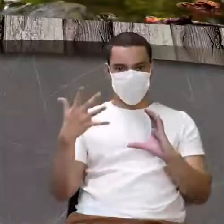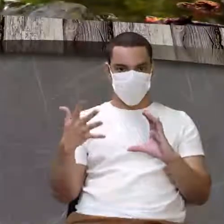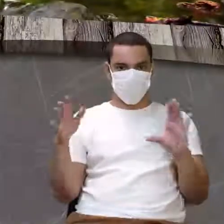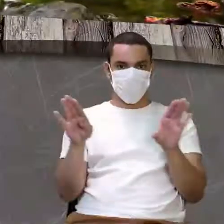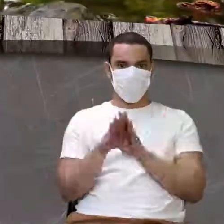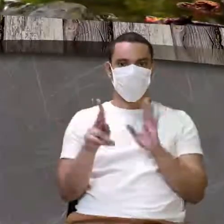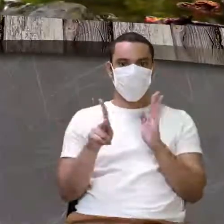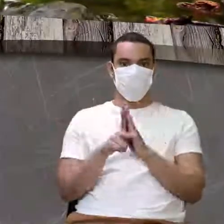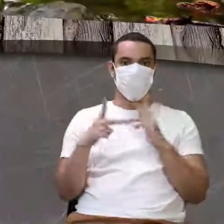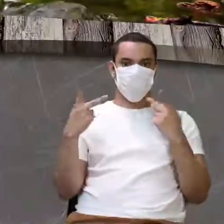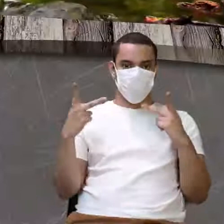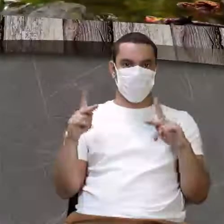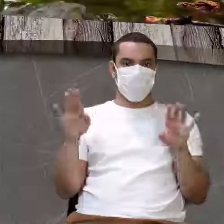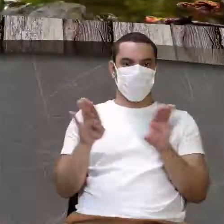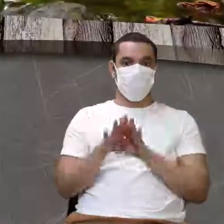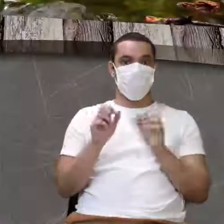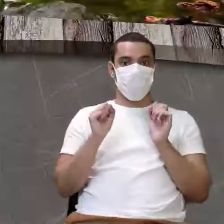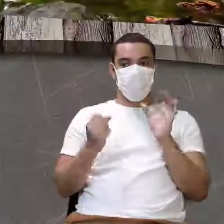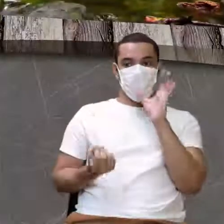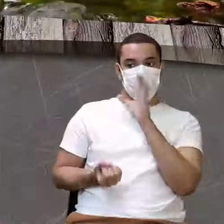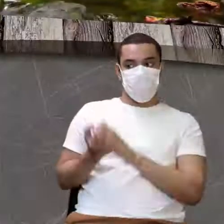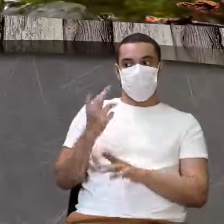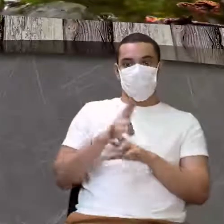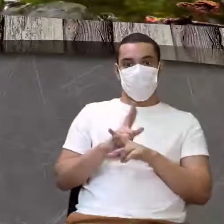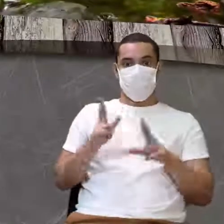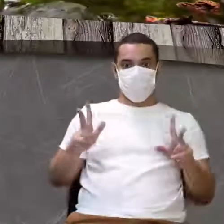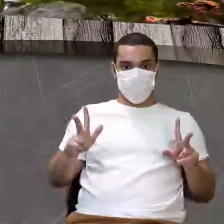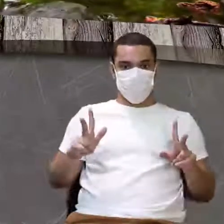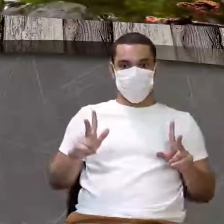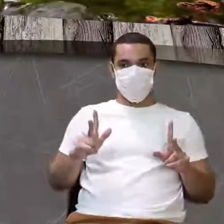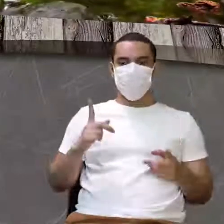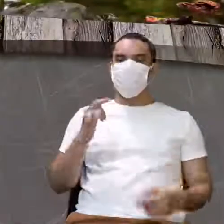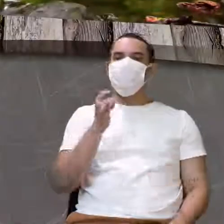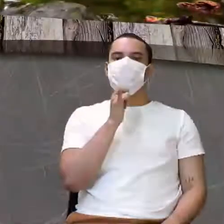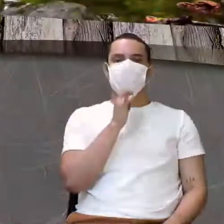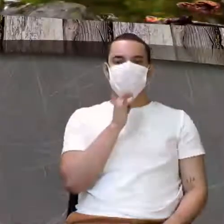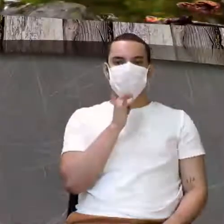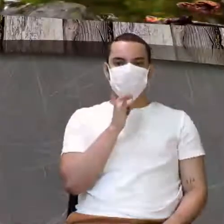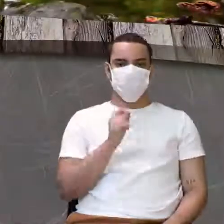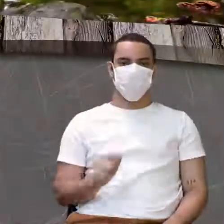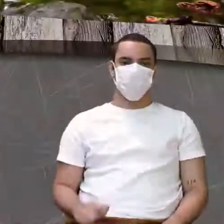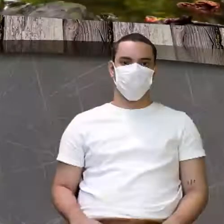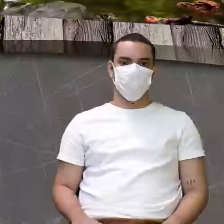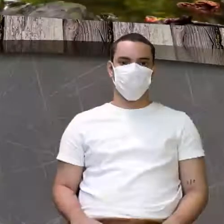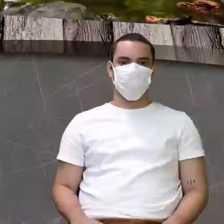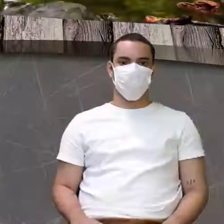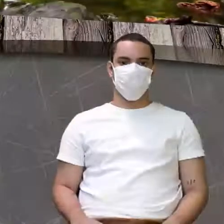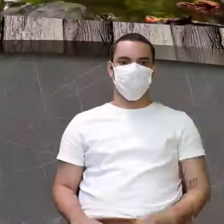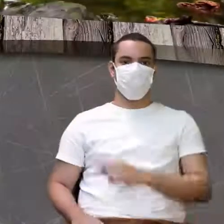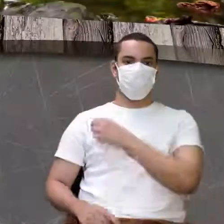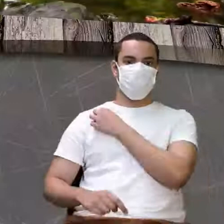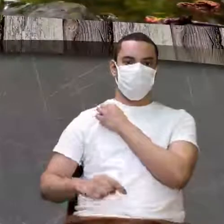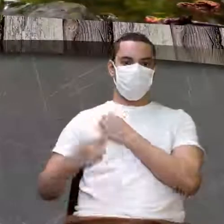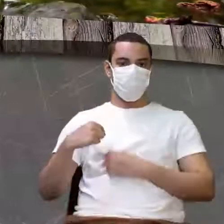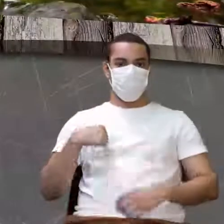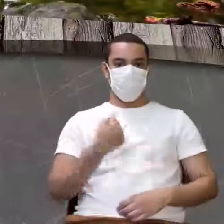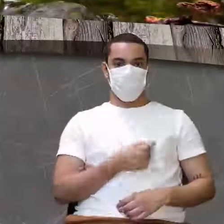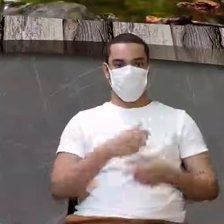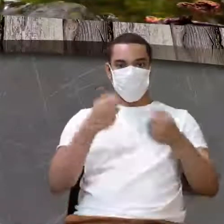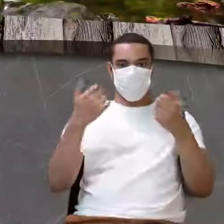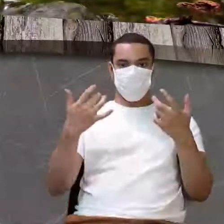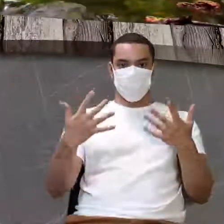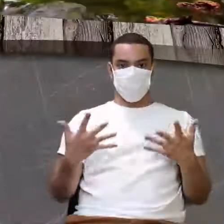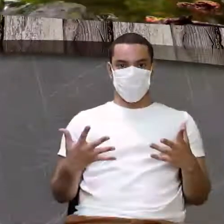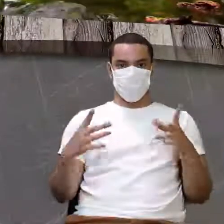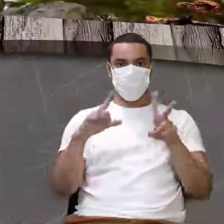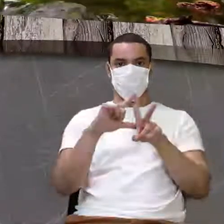e surge algum evento diferente. Por exemplo, quando a gente está falando dos vegetais,